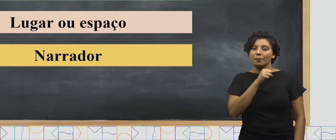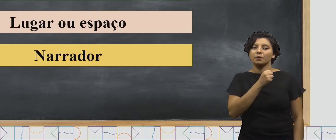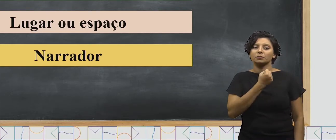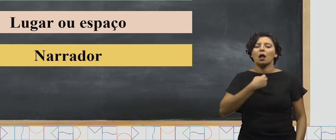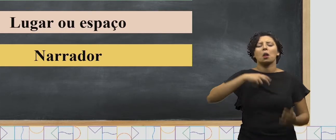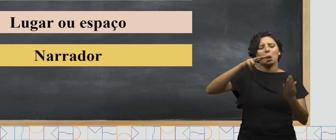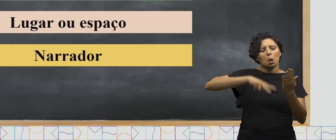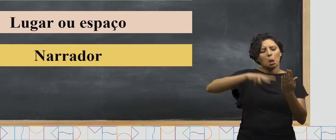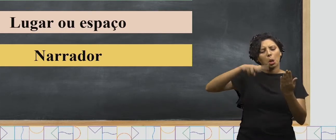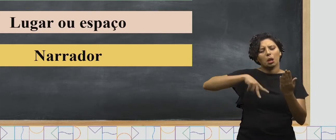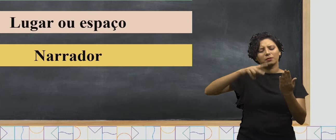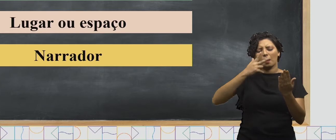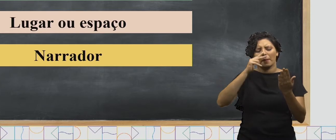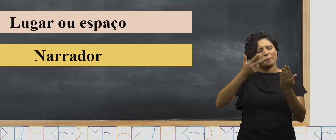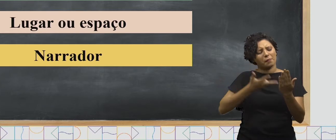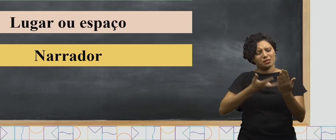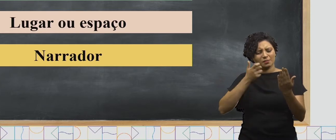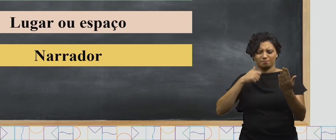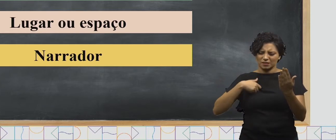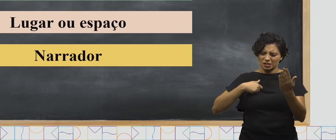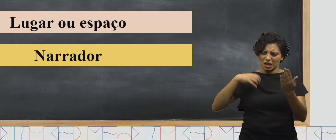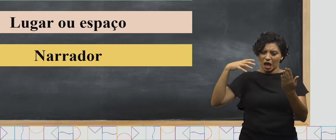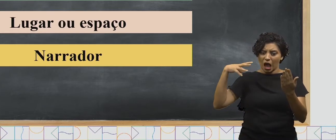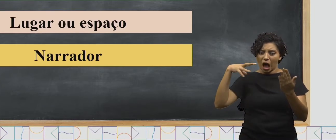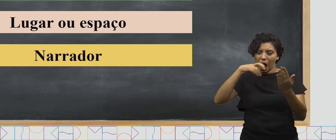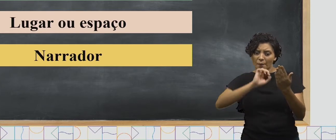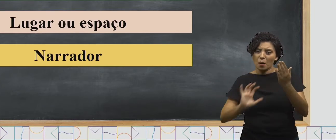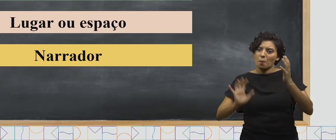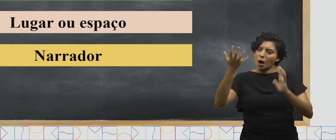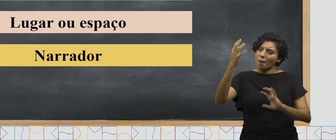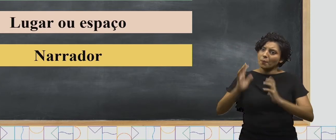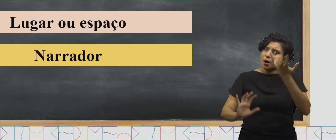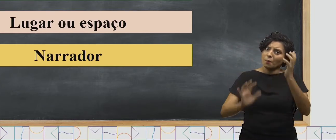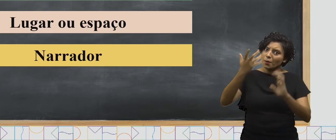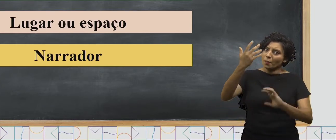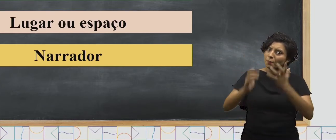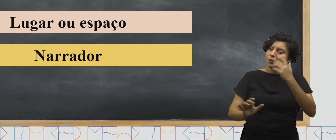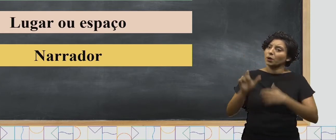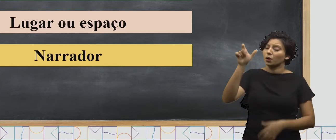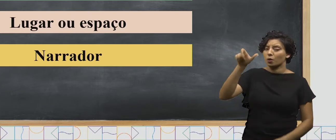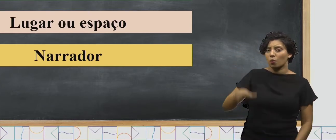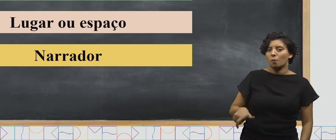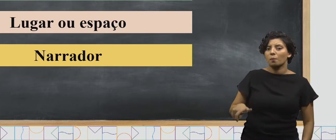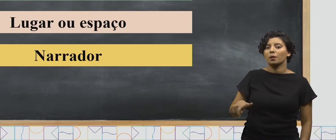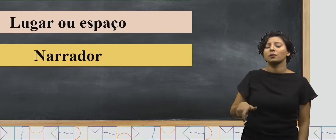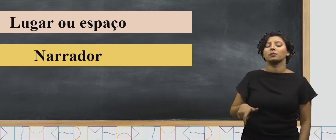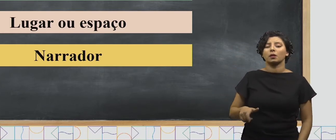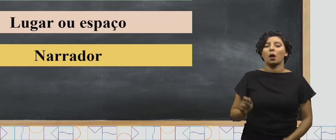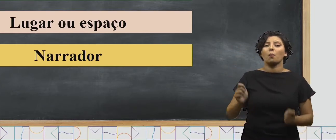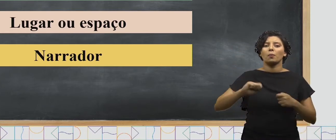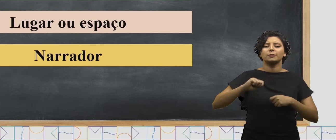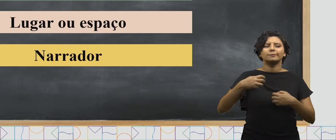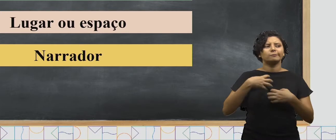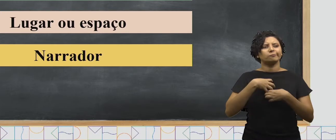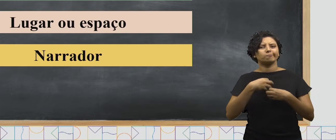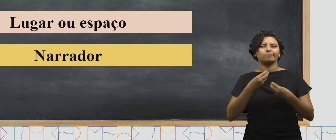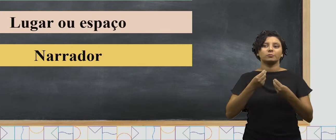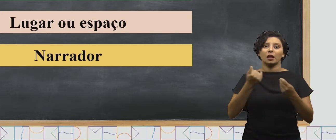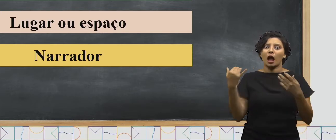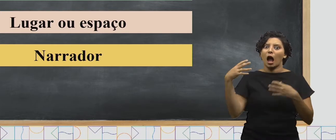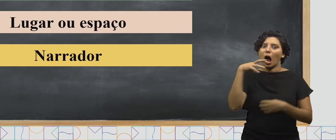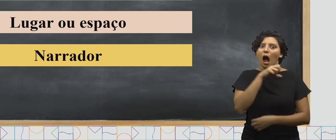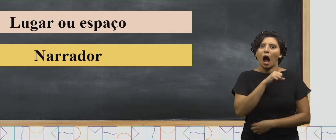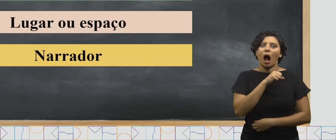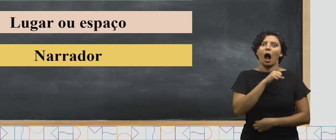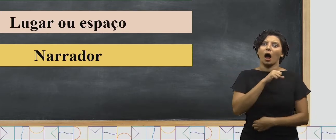No decorrer da narrativa, os diversos conflitos, porque o herói passa, podem passar a sensação de o